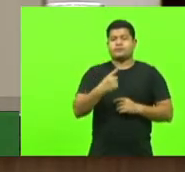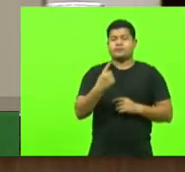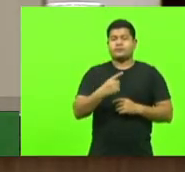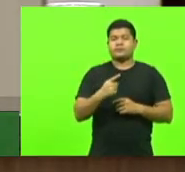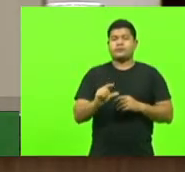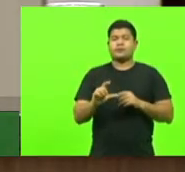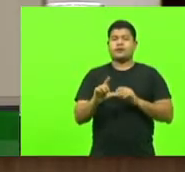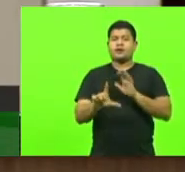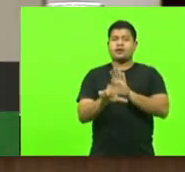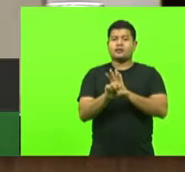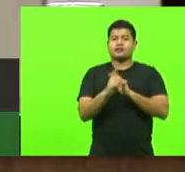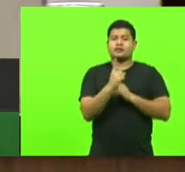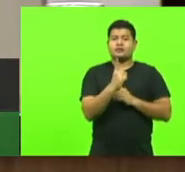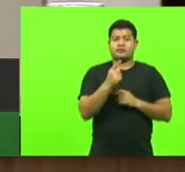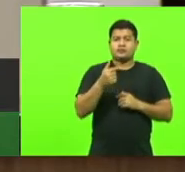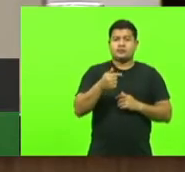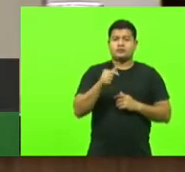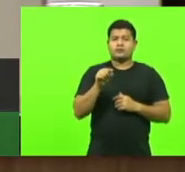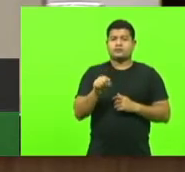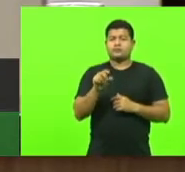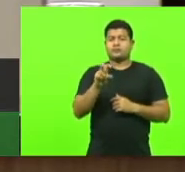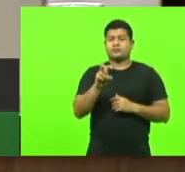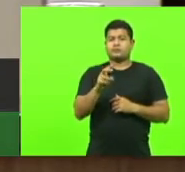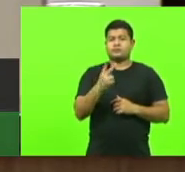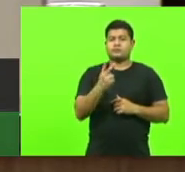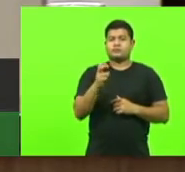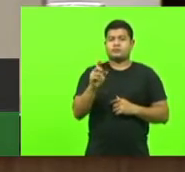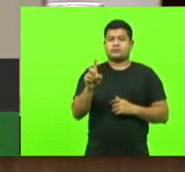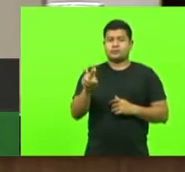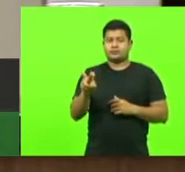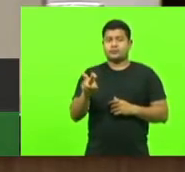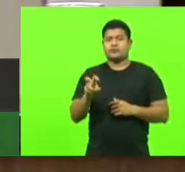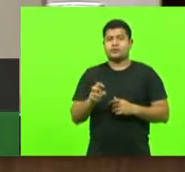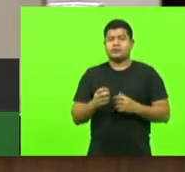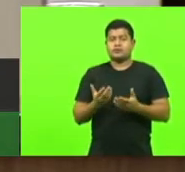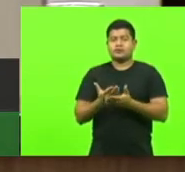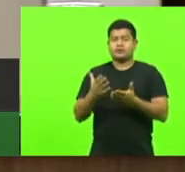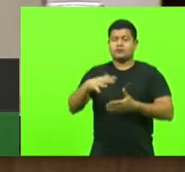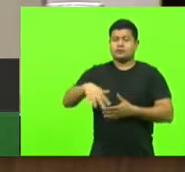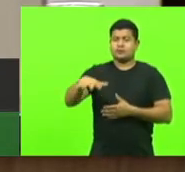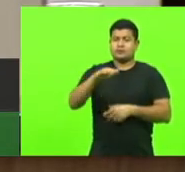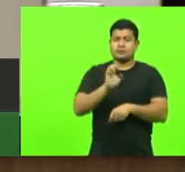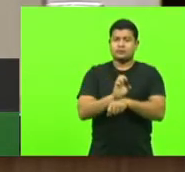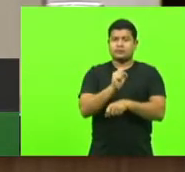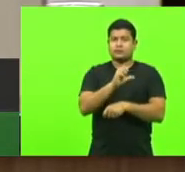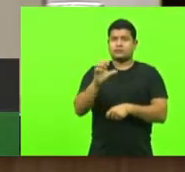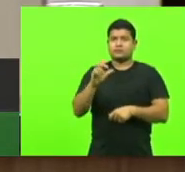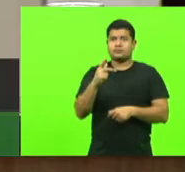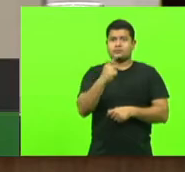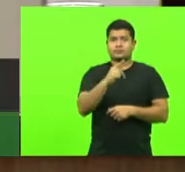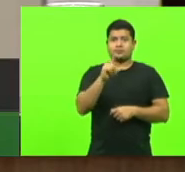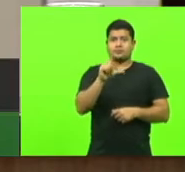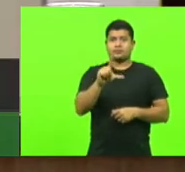que consolida as leis que dispõem sobre a denominação de bens públicos no âmbito do Estado de Santa Catarina, e PL